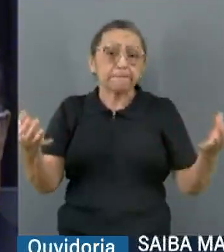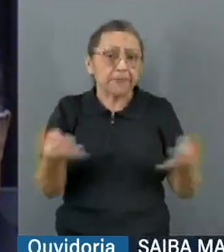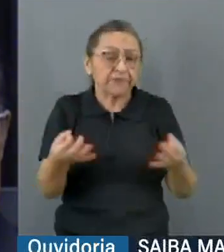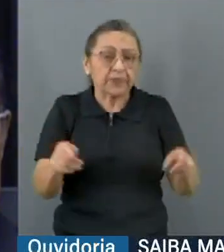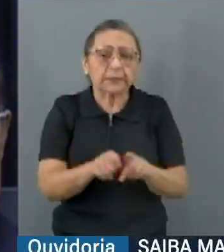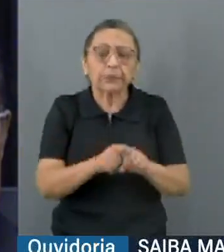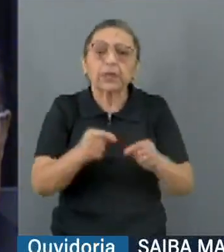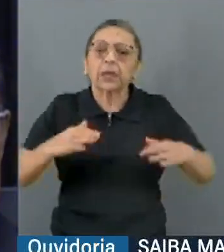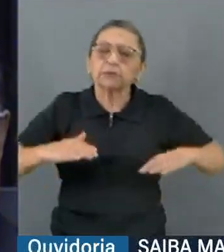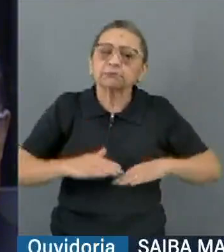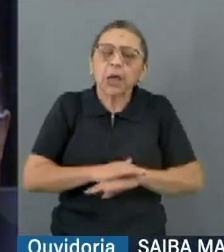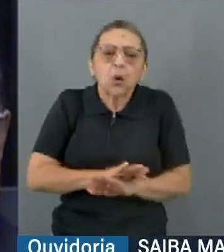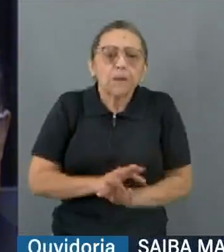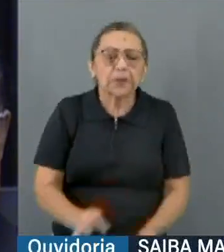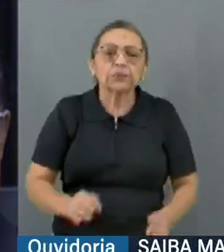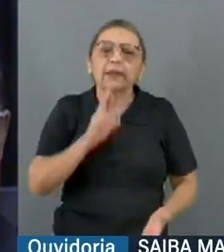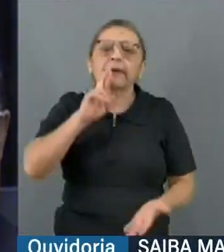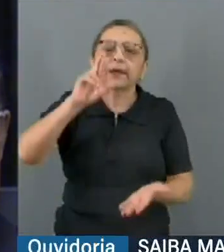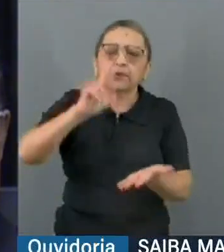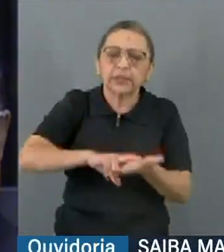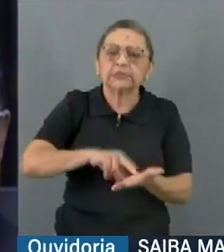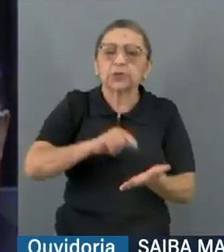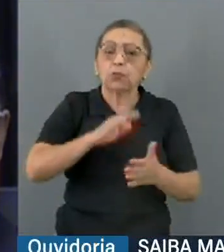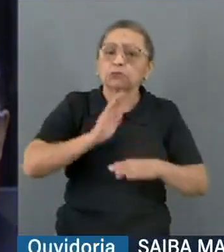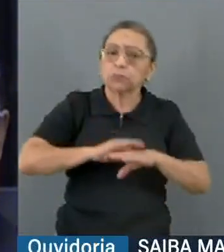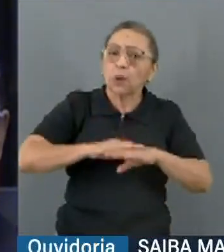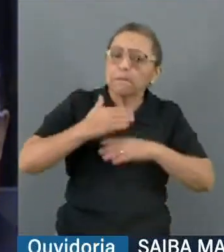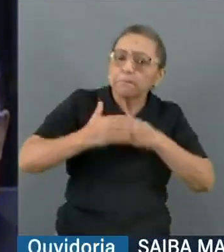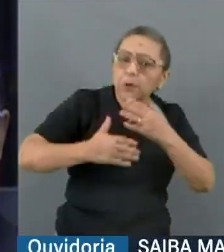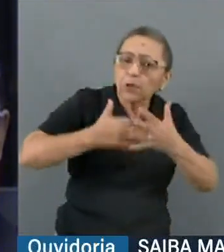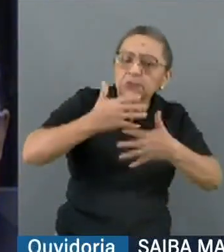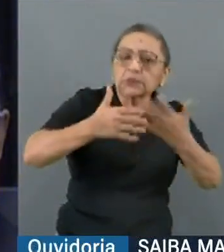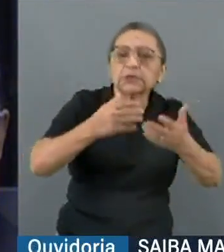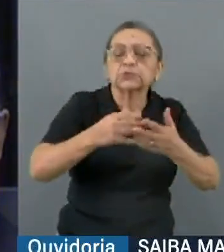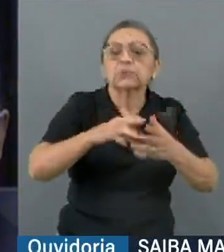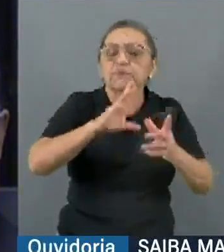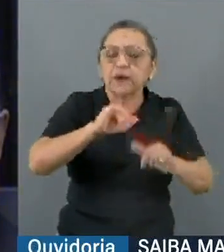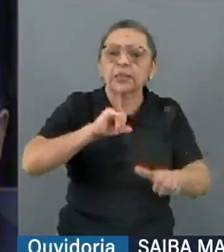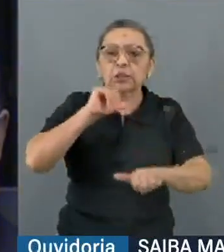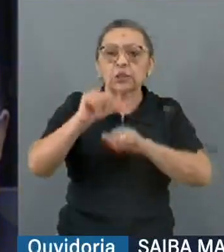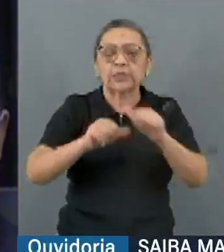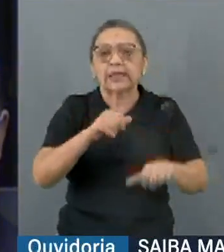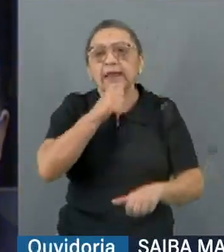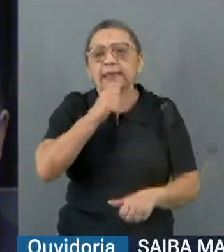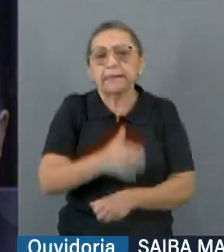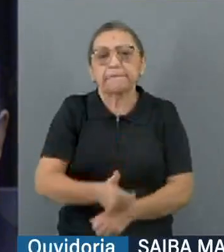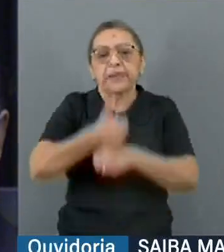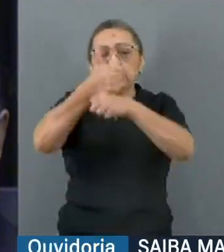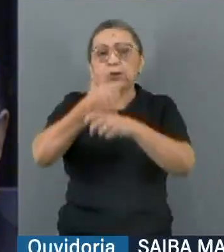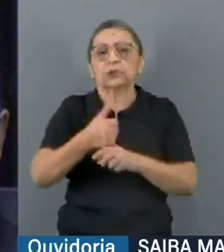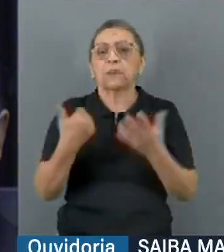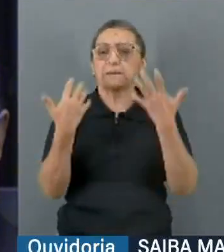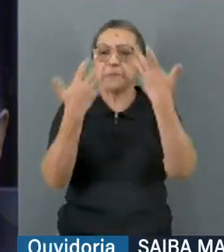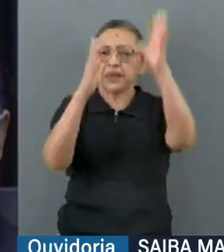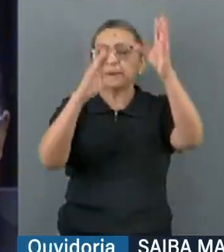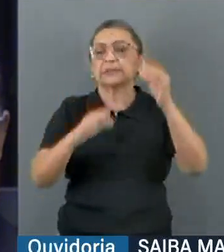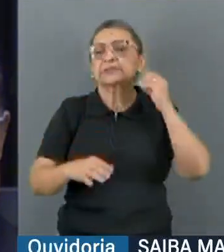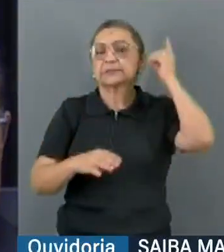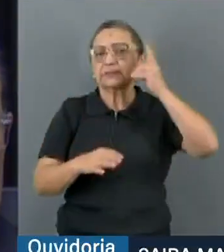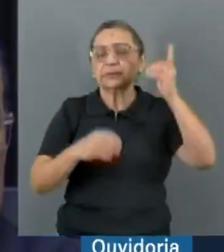ela é humilde e ela reconhece que o processo histórico há de torná-la ainda melhor. Parabéns, deputados